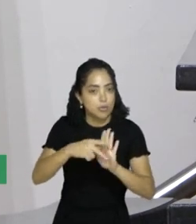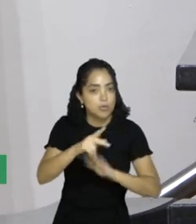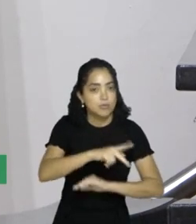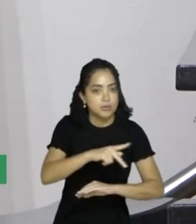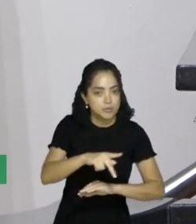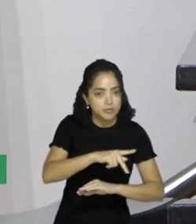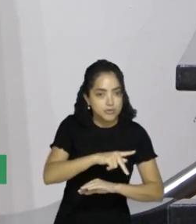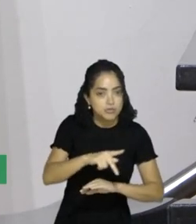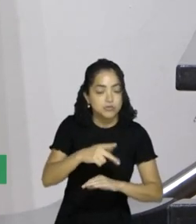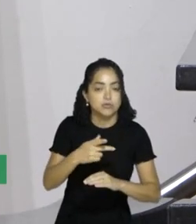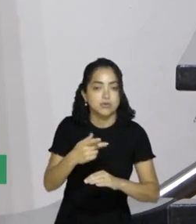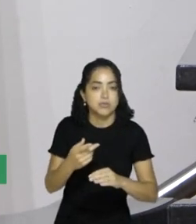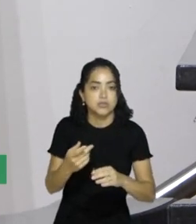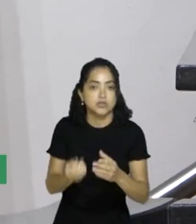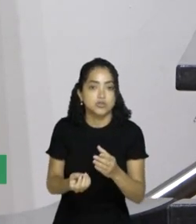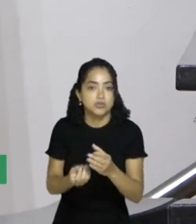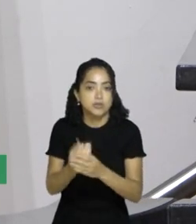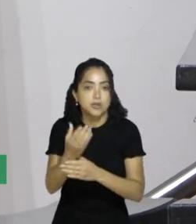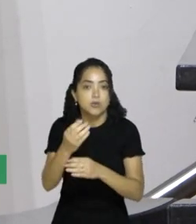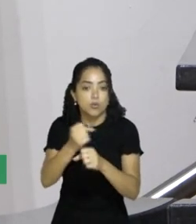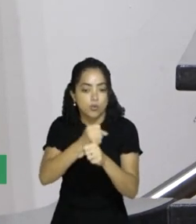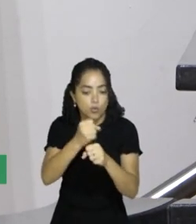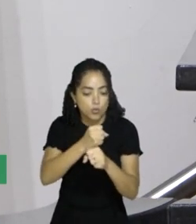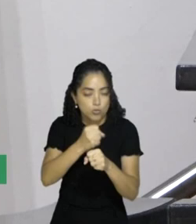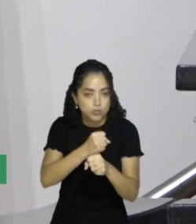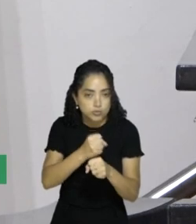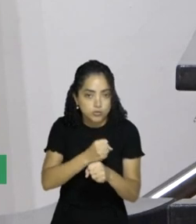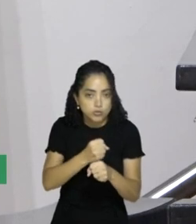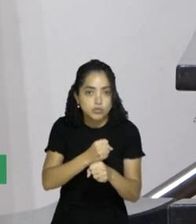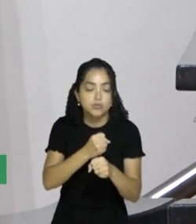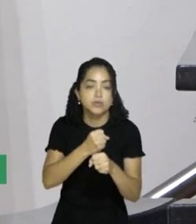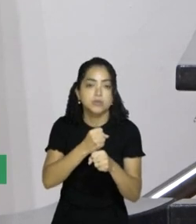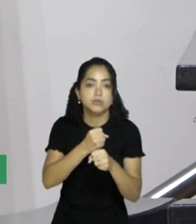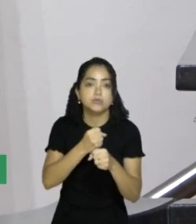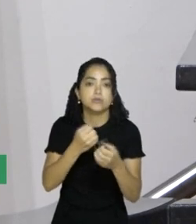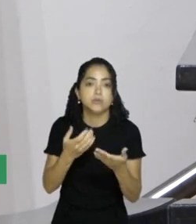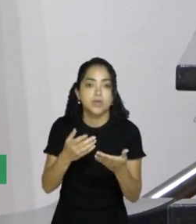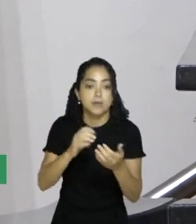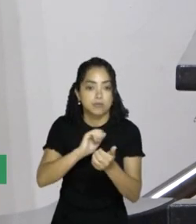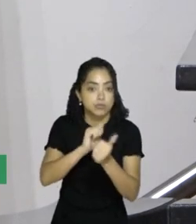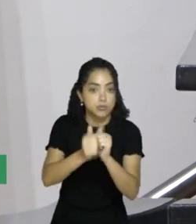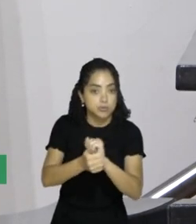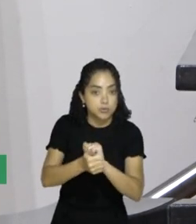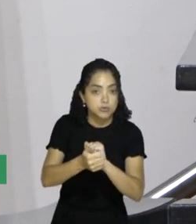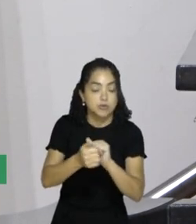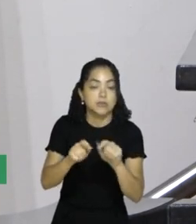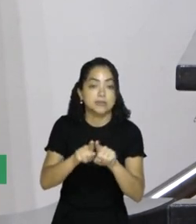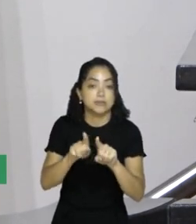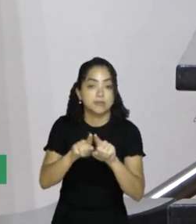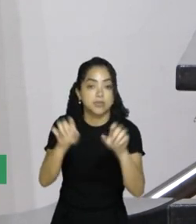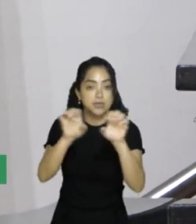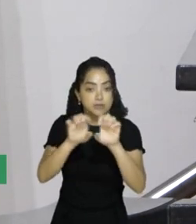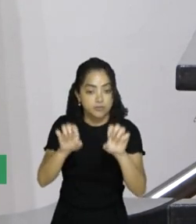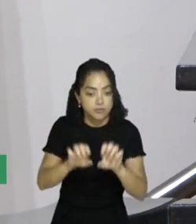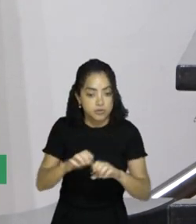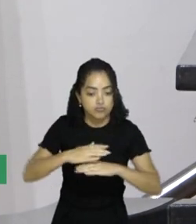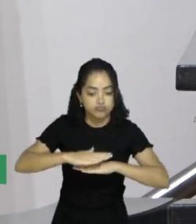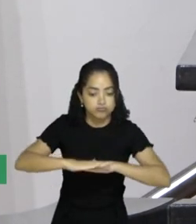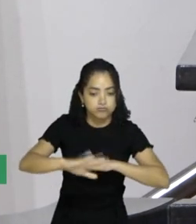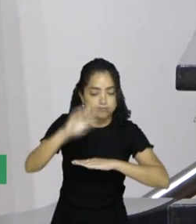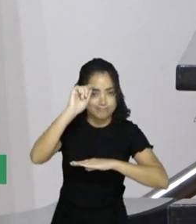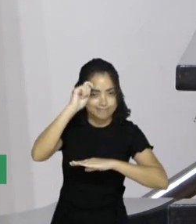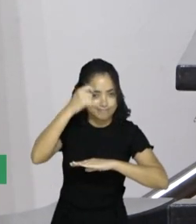construindo o maior Complexo Esportivo da nossa região temos a infraestrutura asfalto no interior